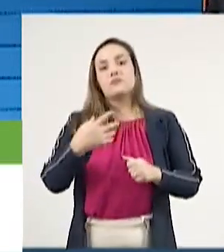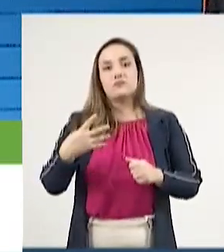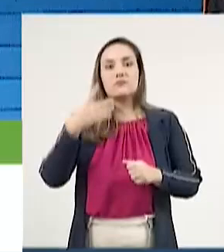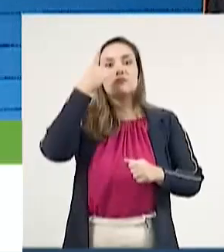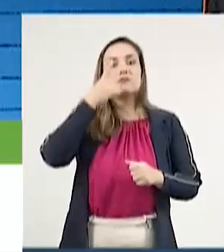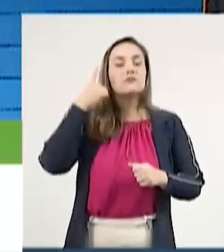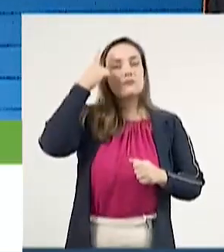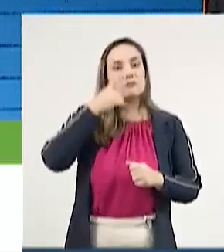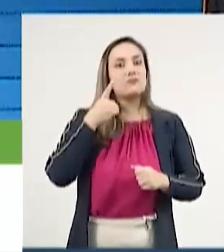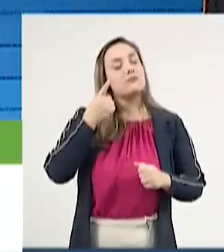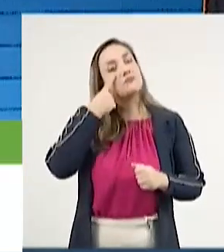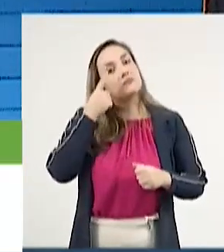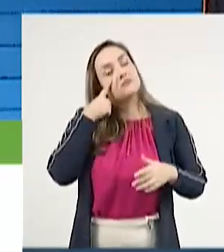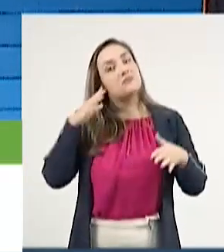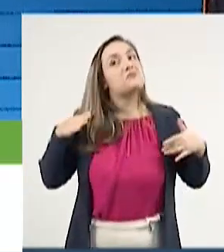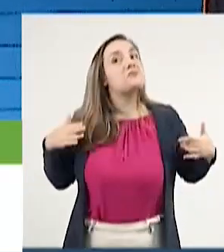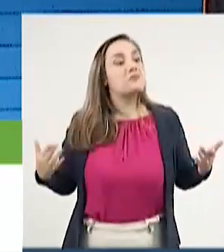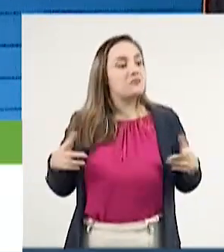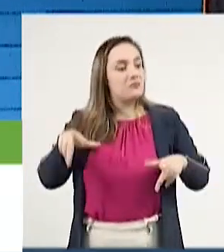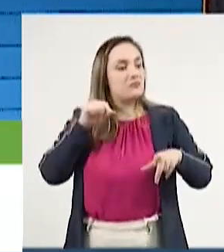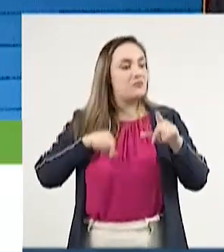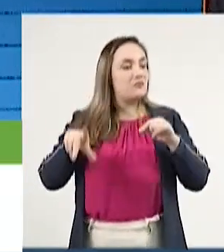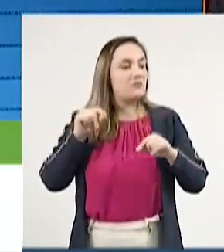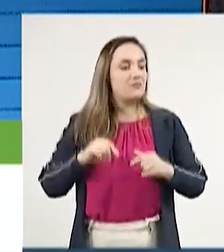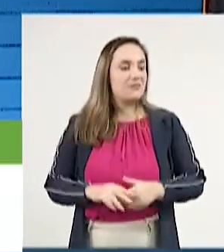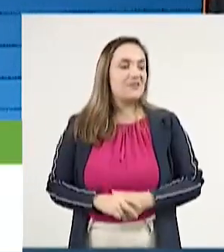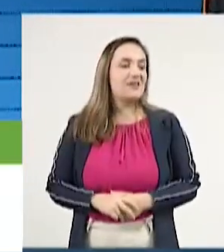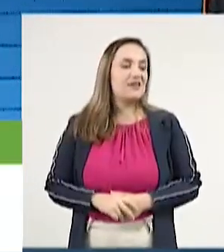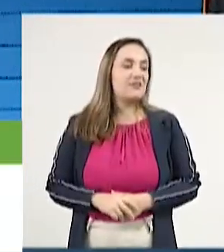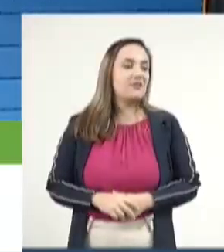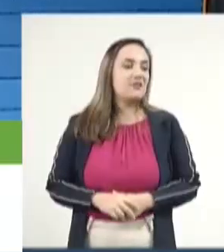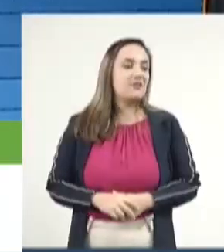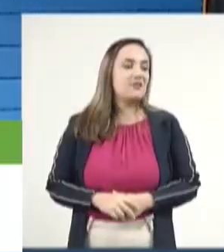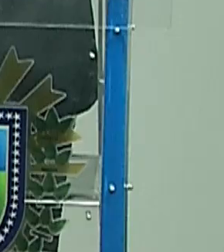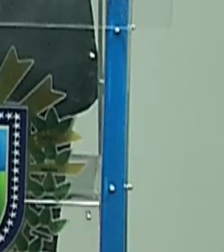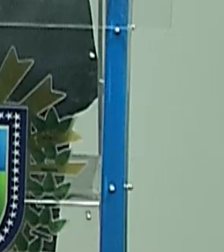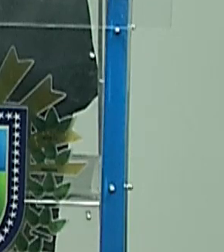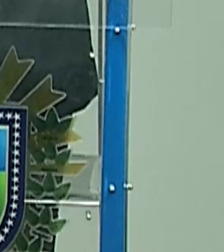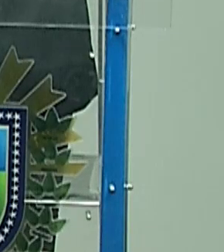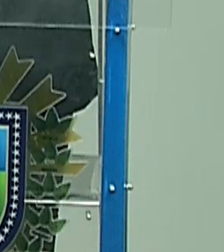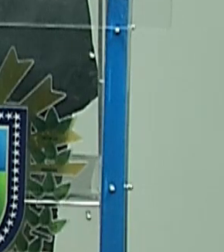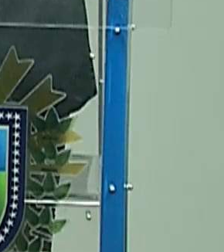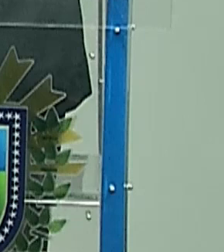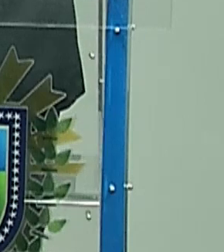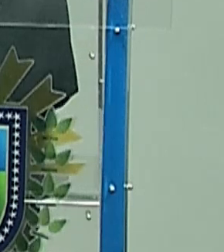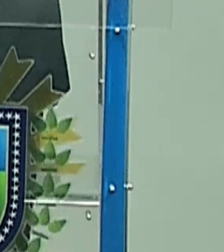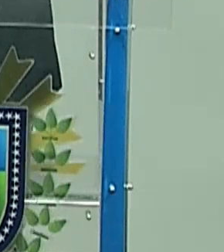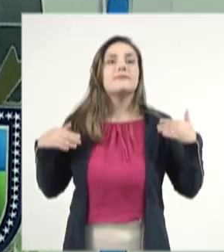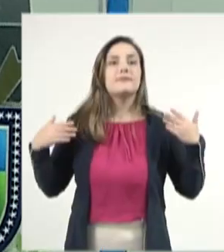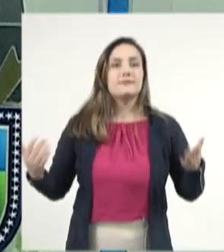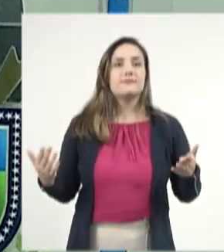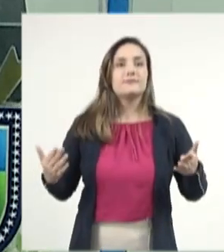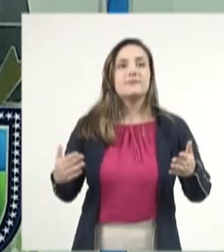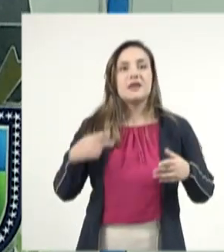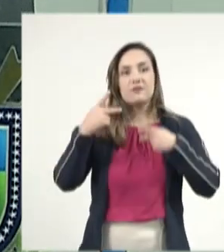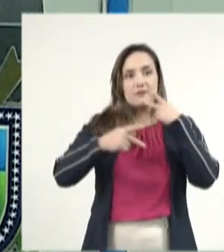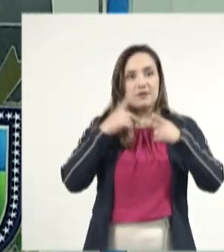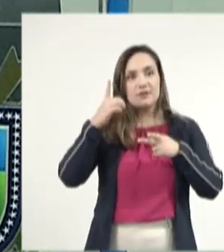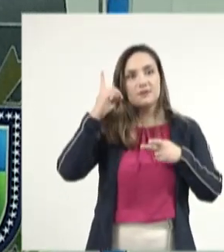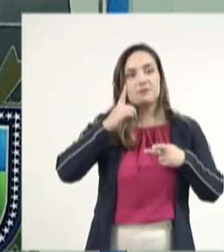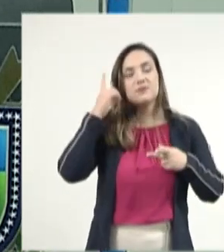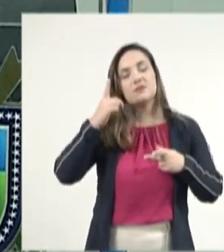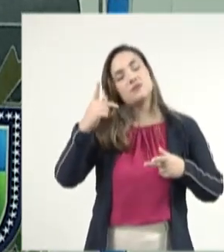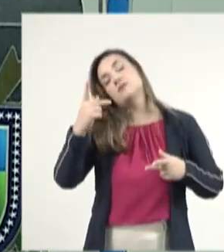deputados, para ver qual que é o encaminhamento que nós vamos dar, então, para essa proposta. Bom, então, aí pela fala do deputado Pedro